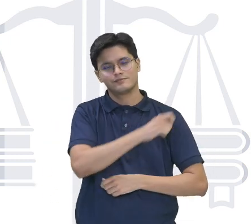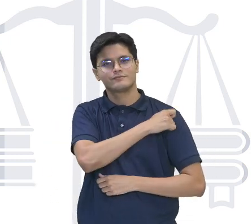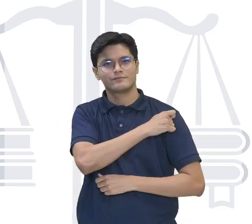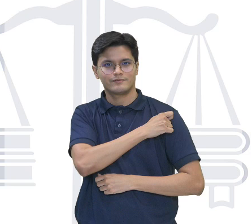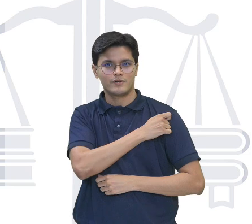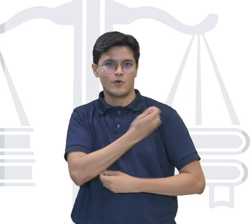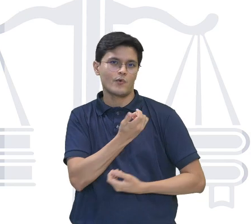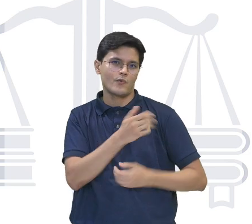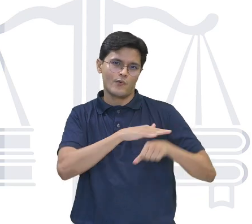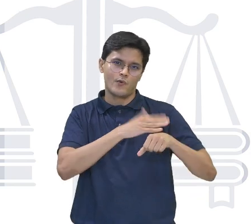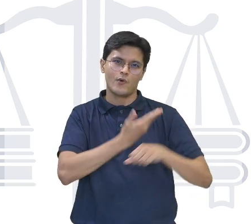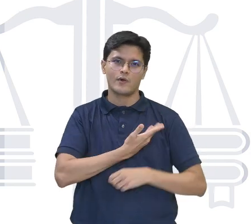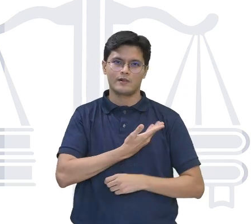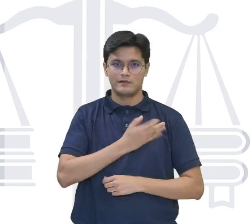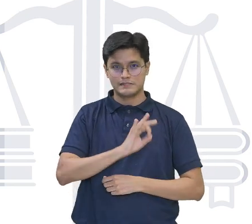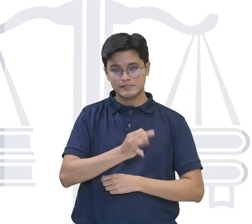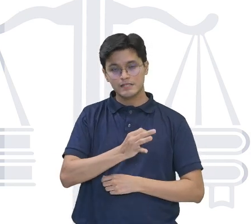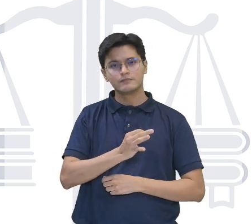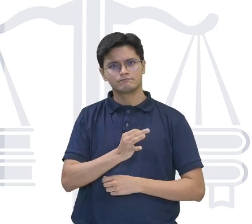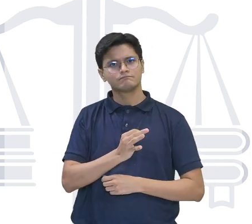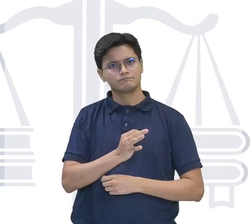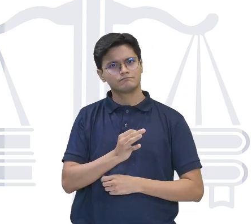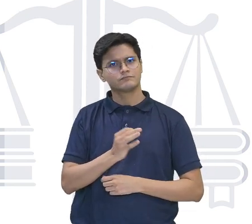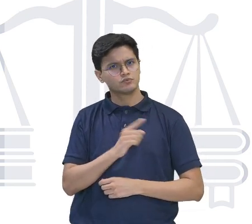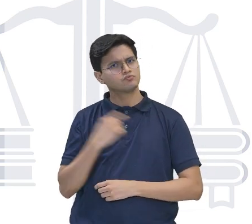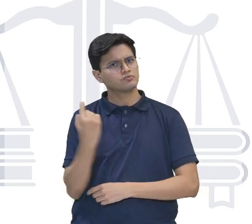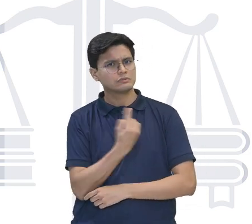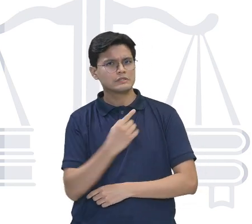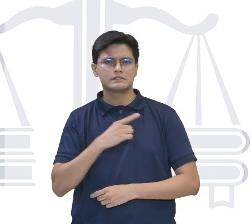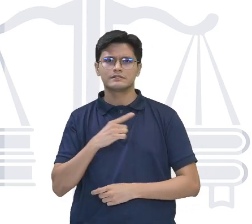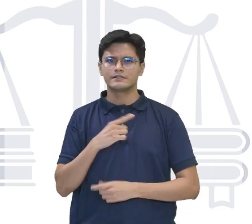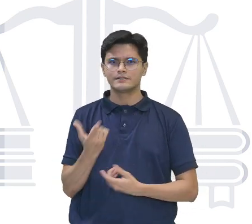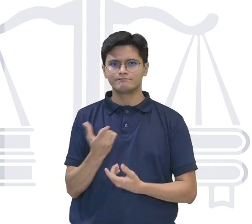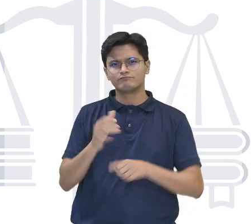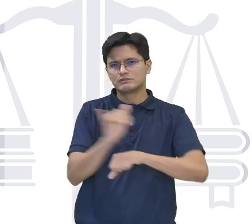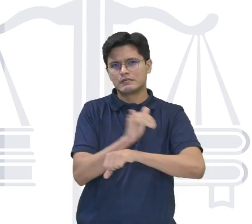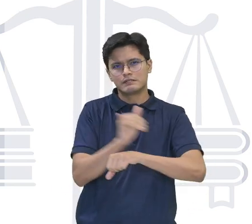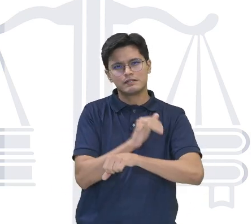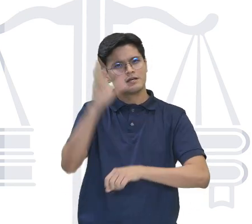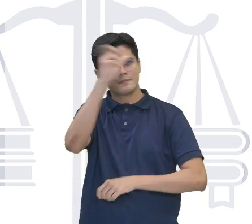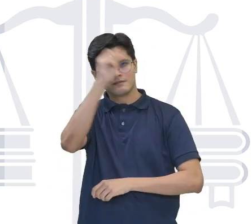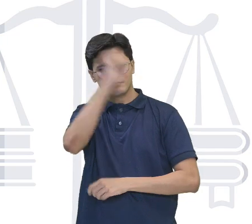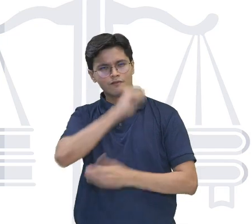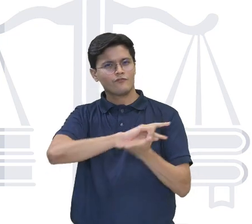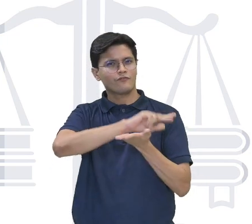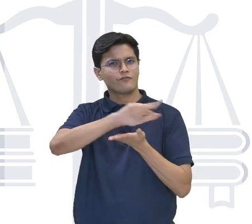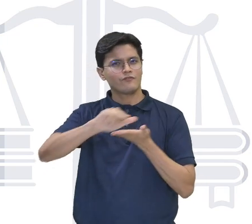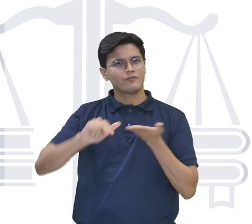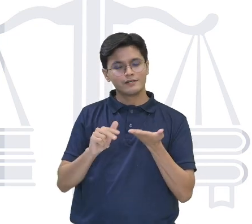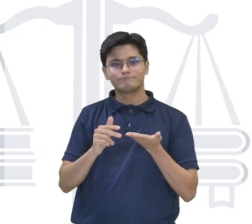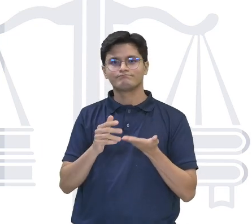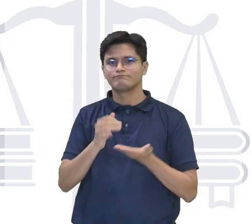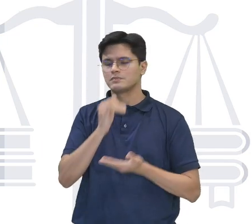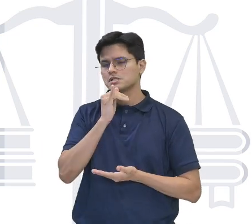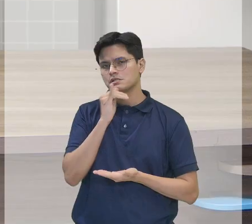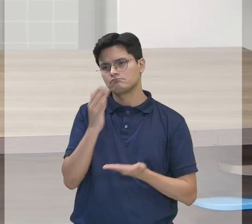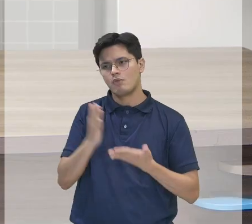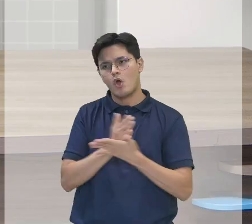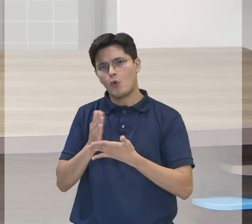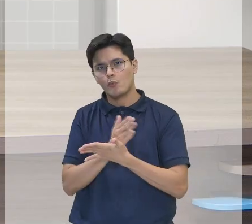diversas maneiras de aprender, não é? E existem pessoas que gostam de aprender ali realmente sozinha, tentando